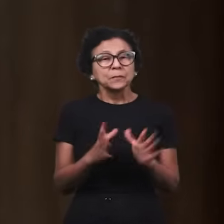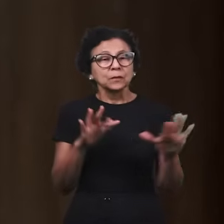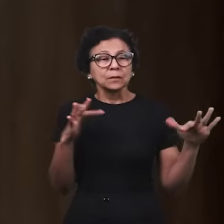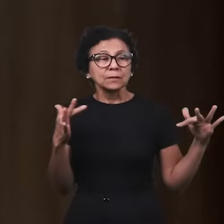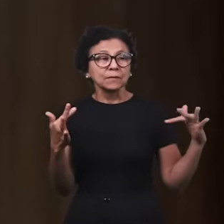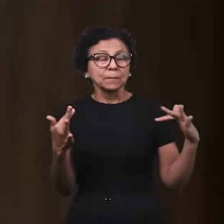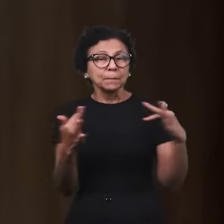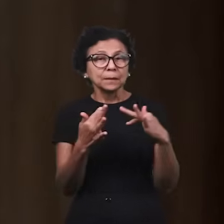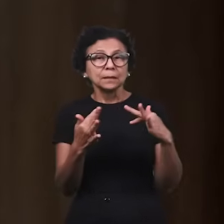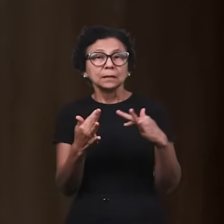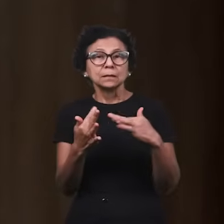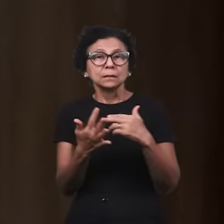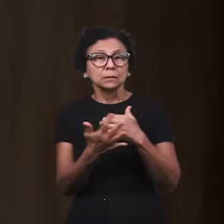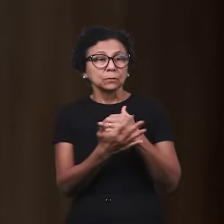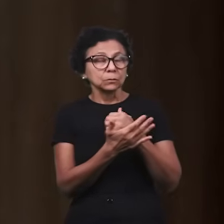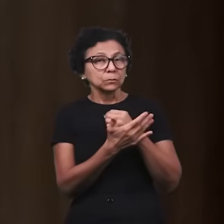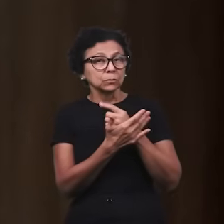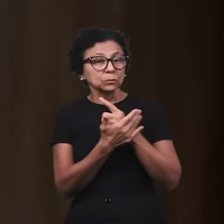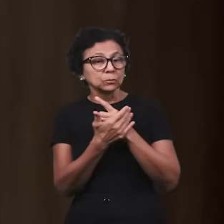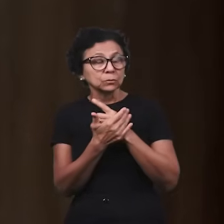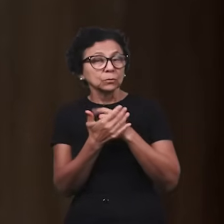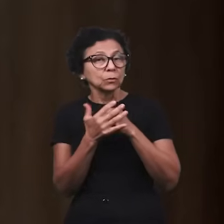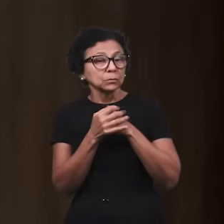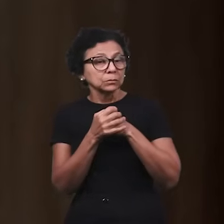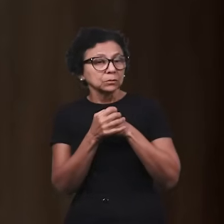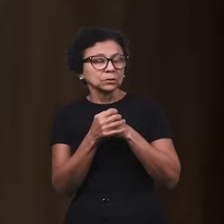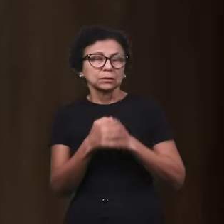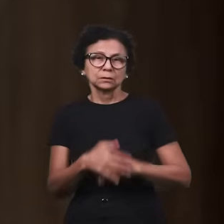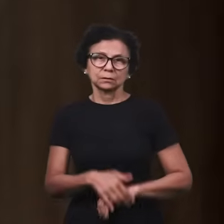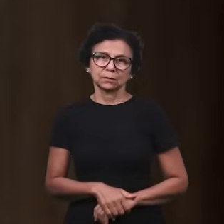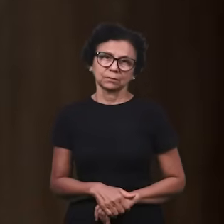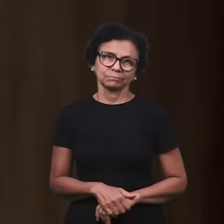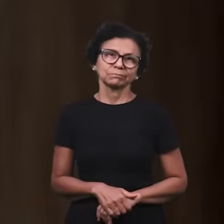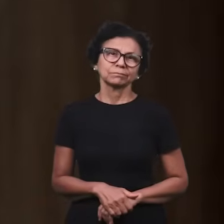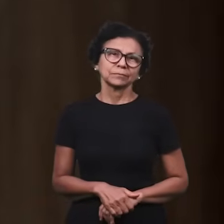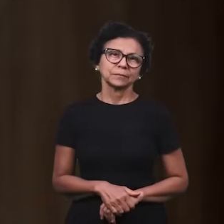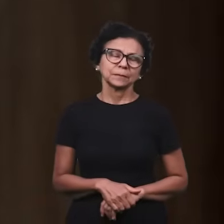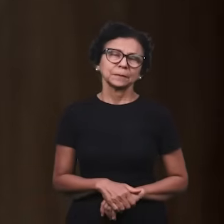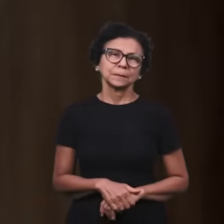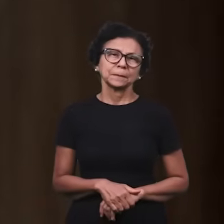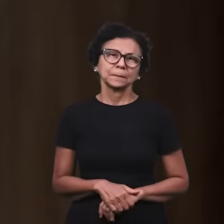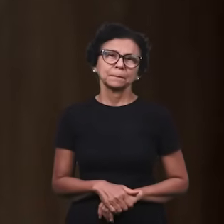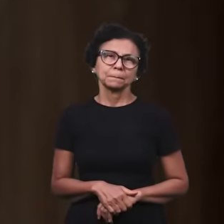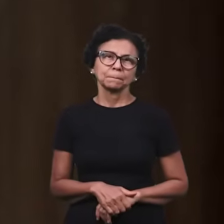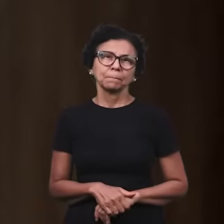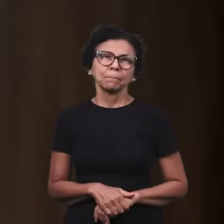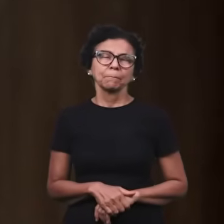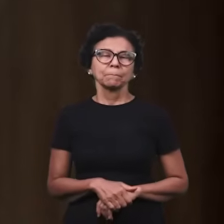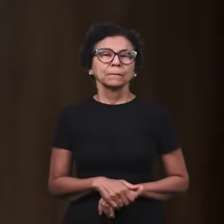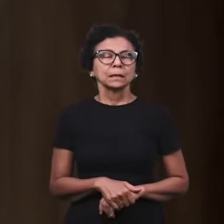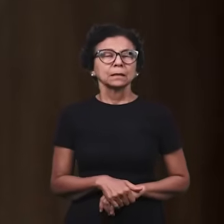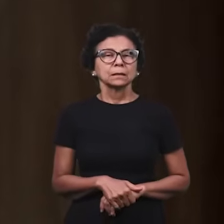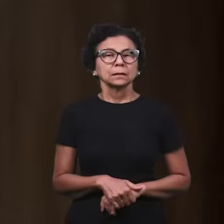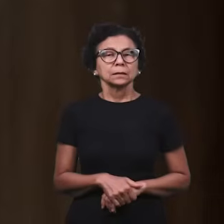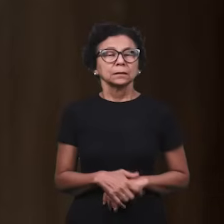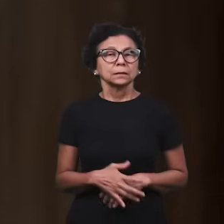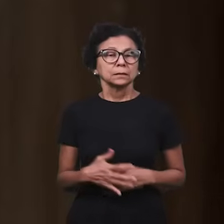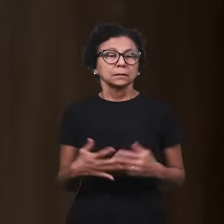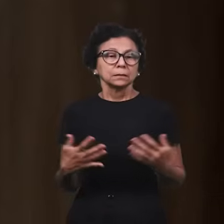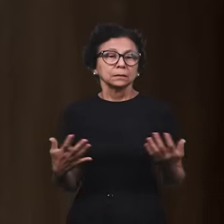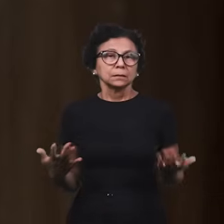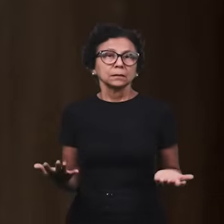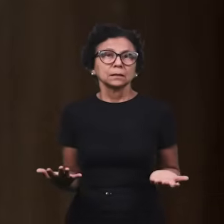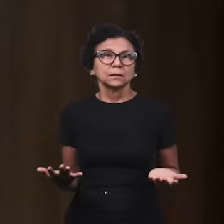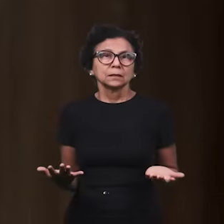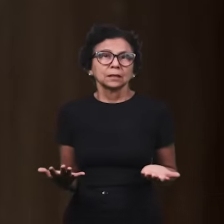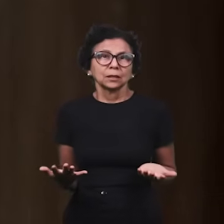famílias sejam escondidas, preservadas. Exatamente. Quanto que hoje nós temos que